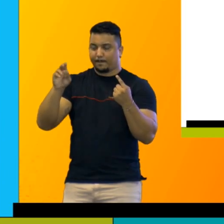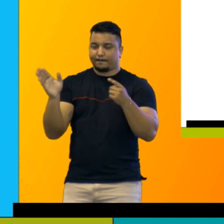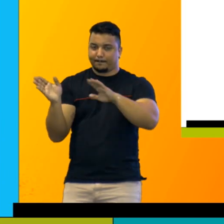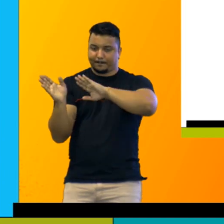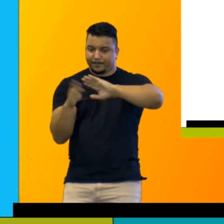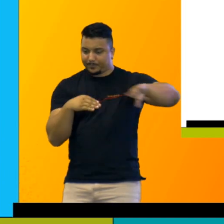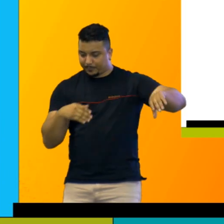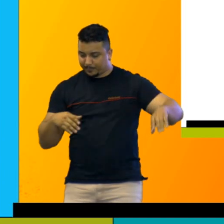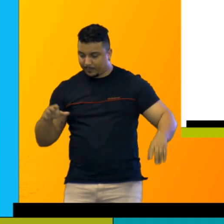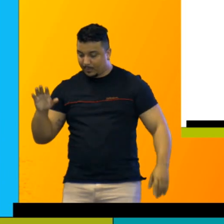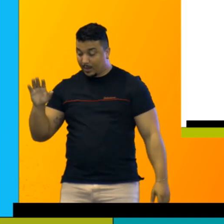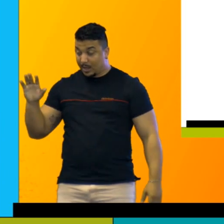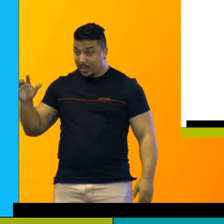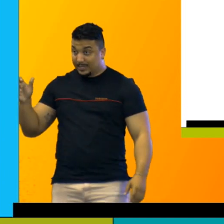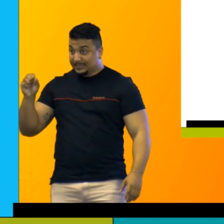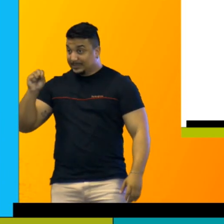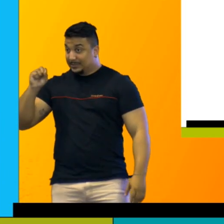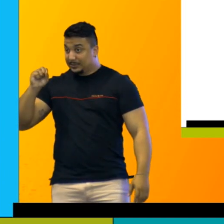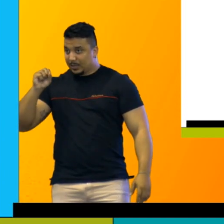Beleza?